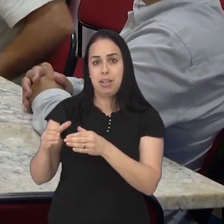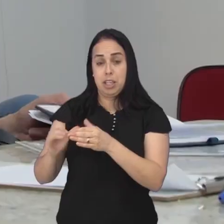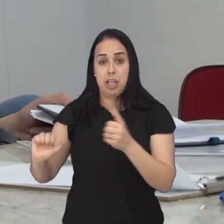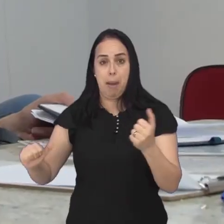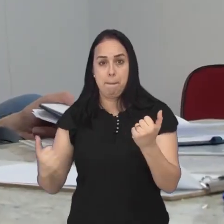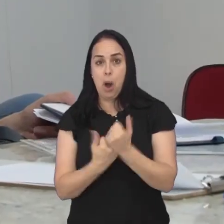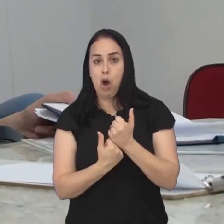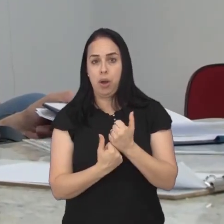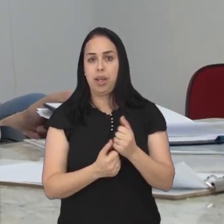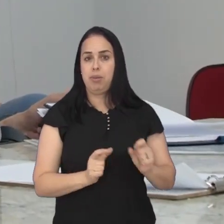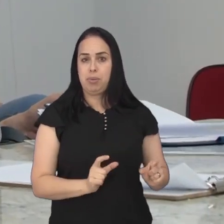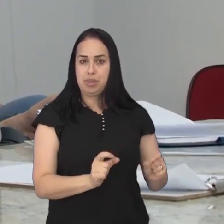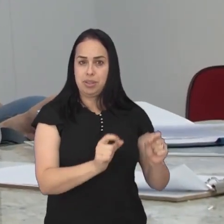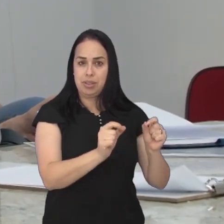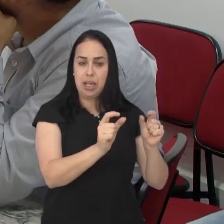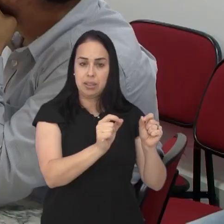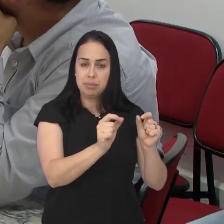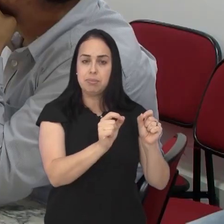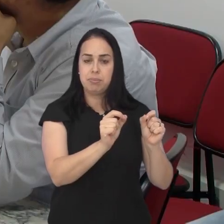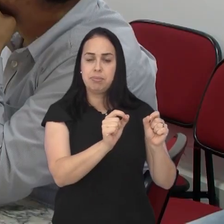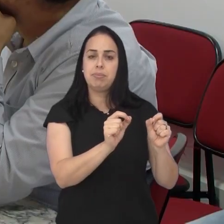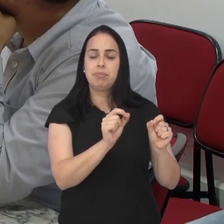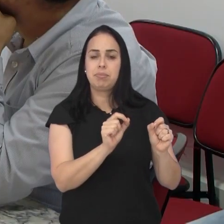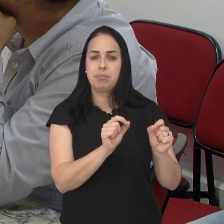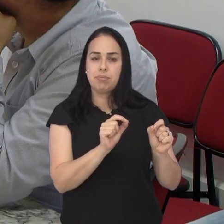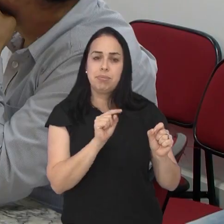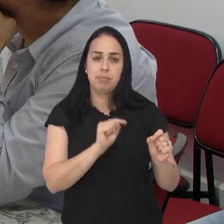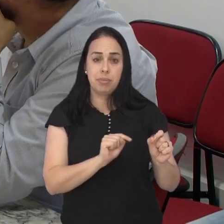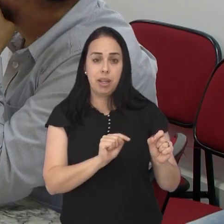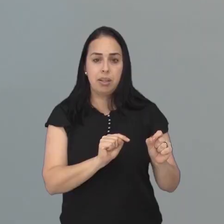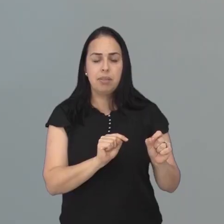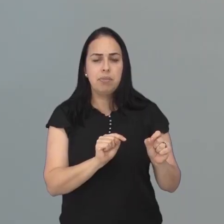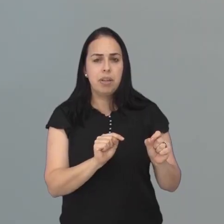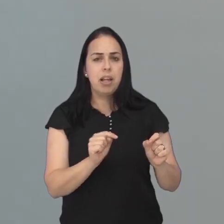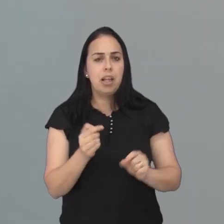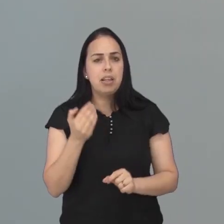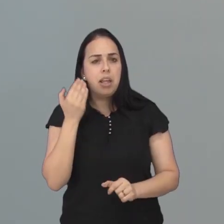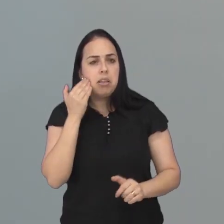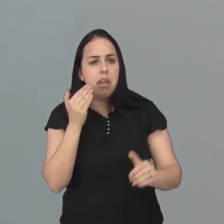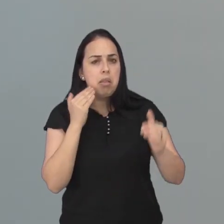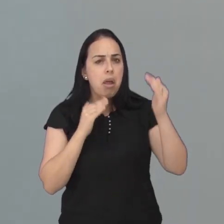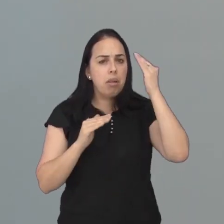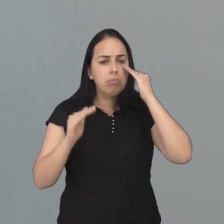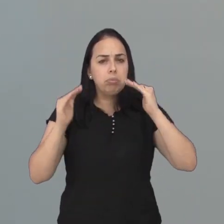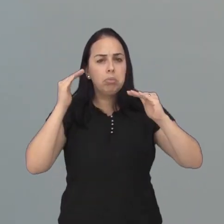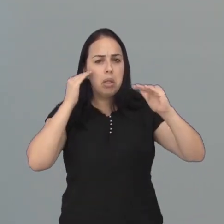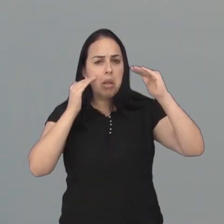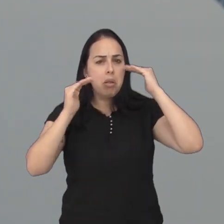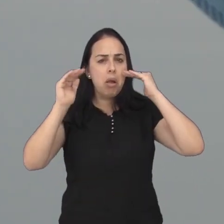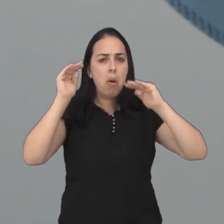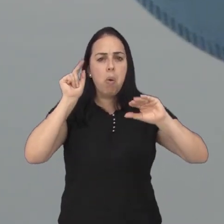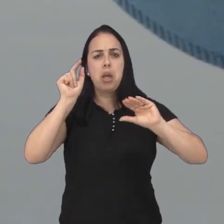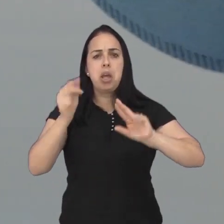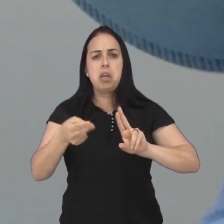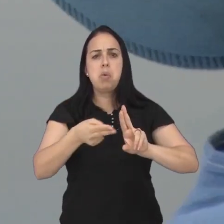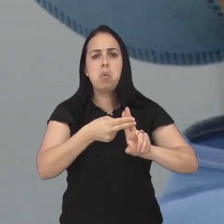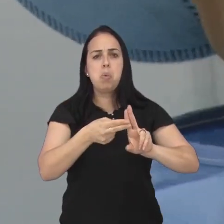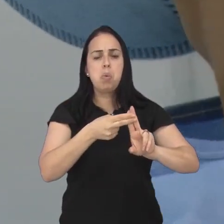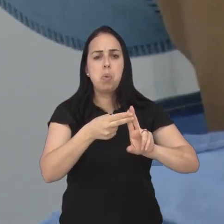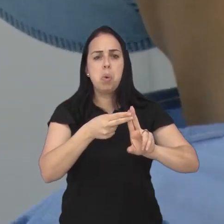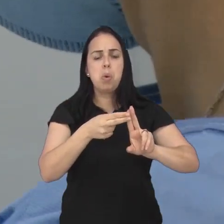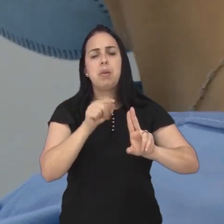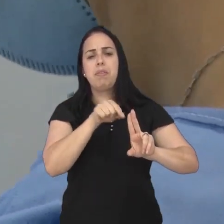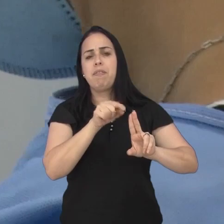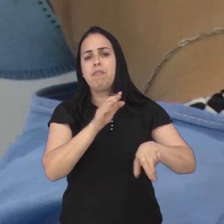Parlamentar de Apoio ao Tratamento Oncológico e Cardiológico da Câmara foi entender as necessidades do sistema de saúde e